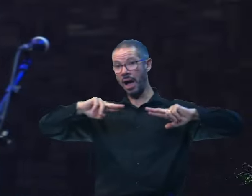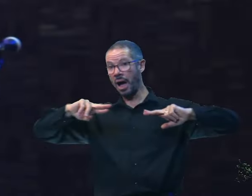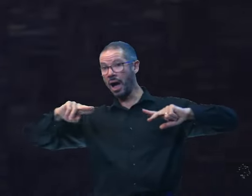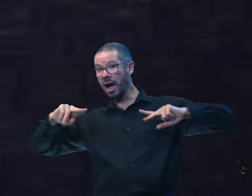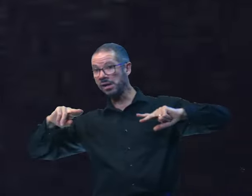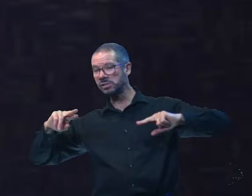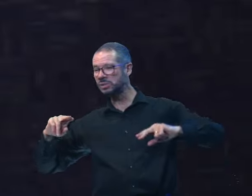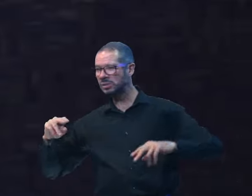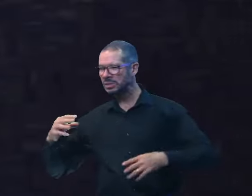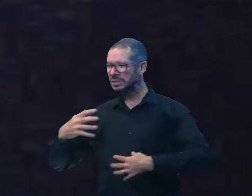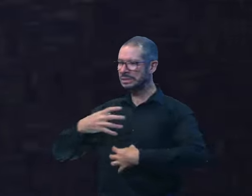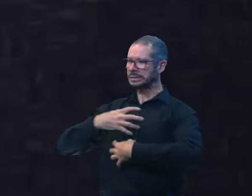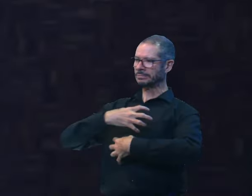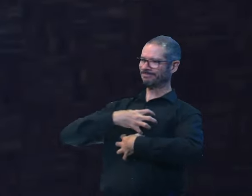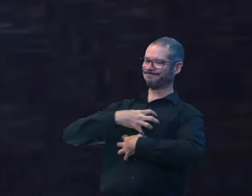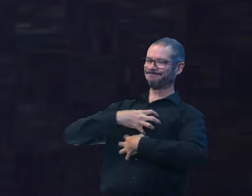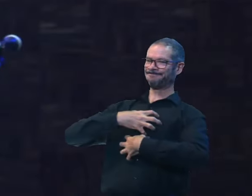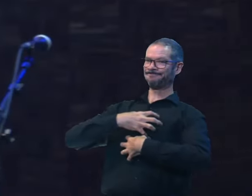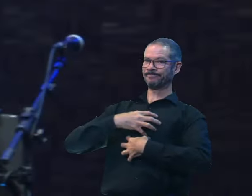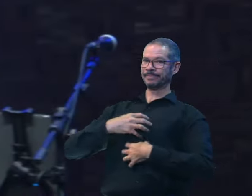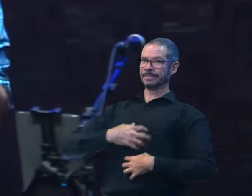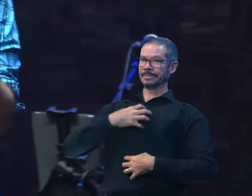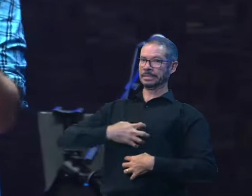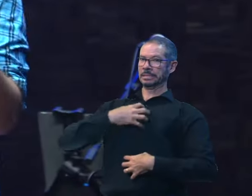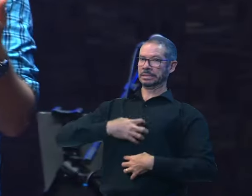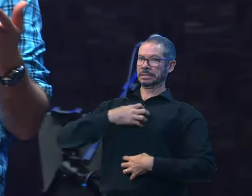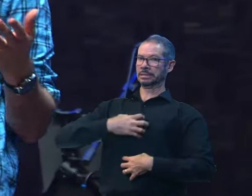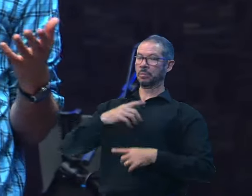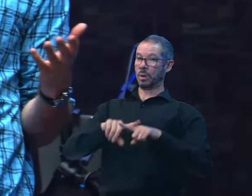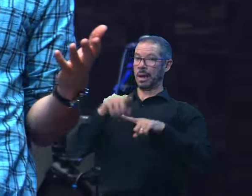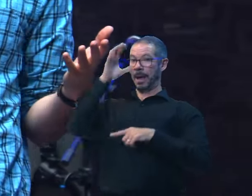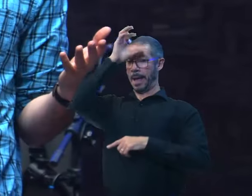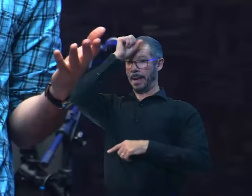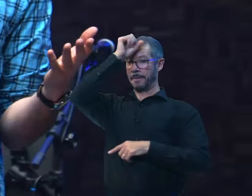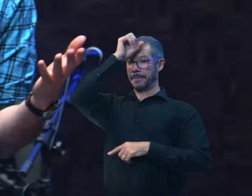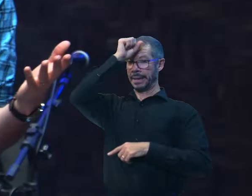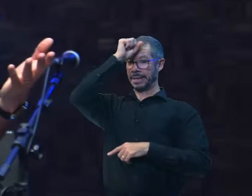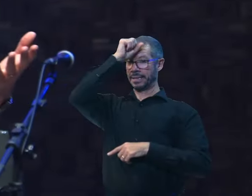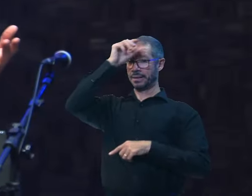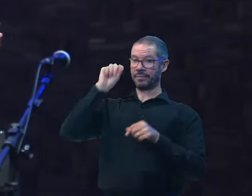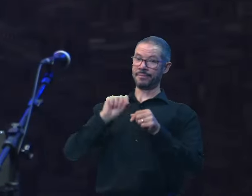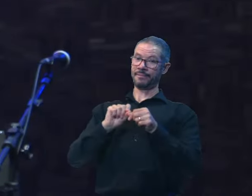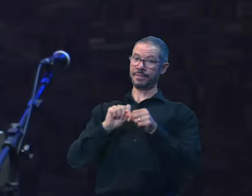Nós machucamos, muitas vezes, porque nós aprendemos a fazer assim.